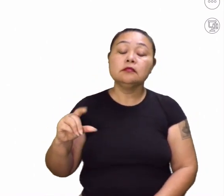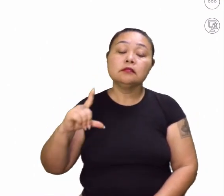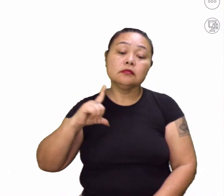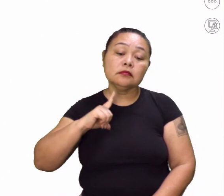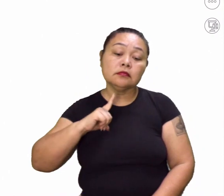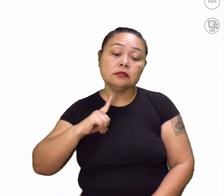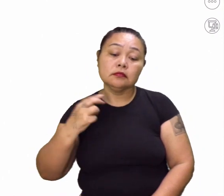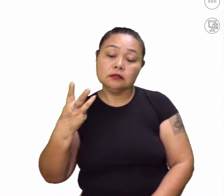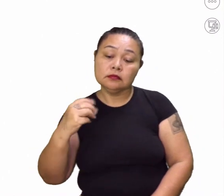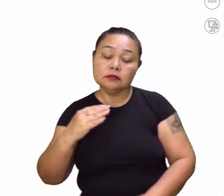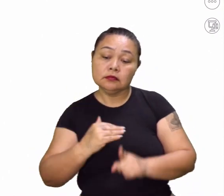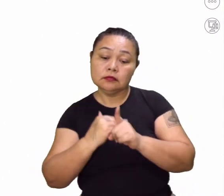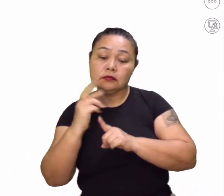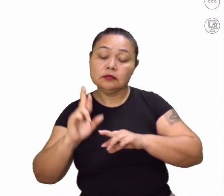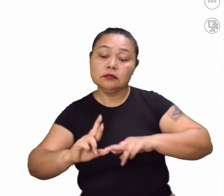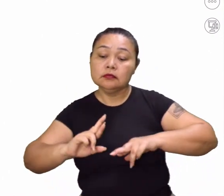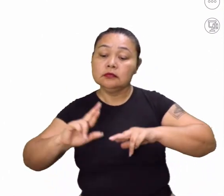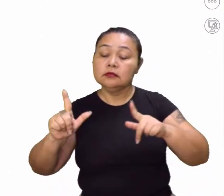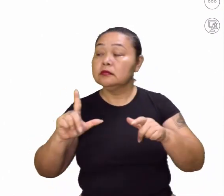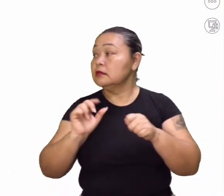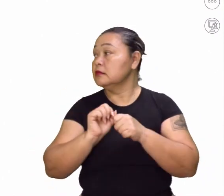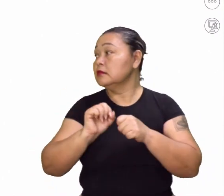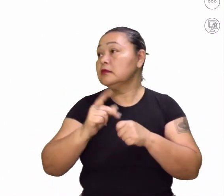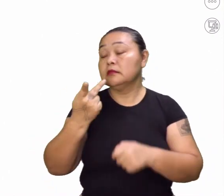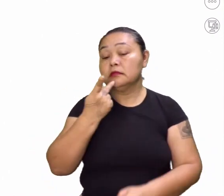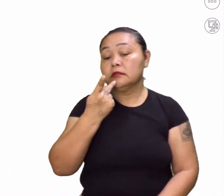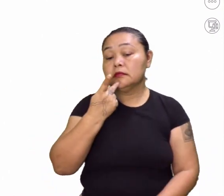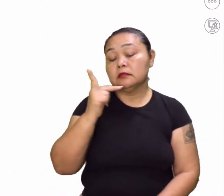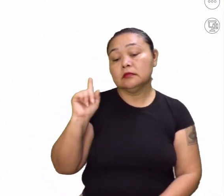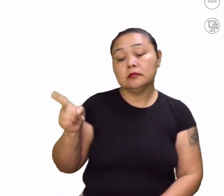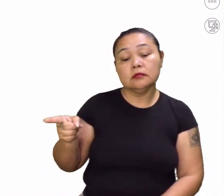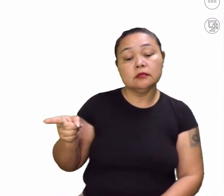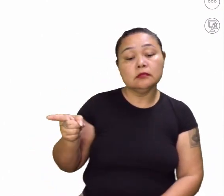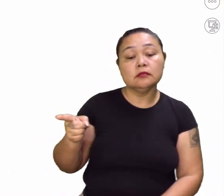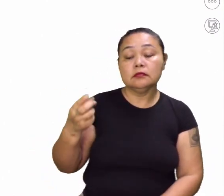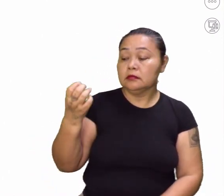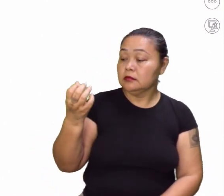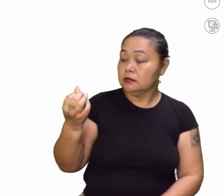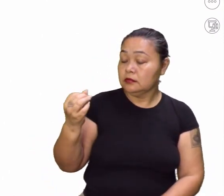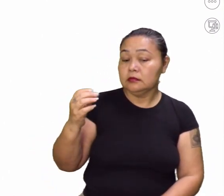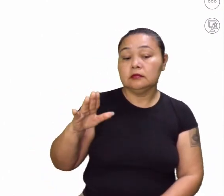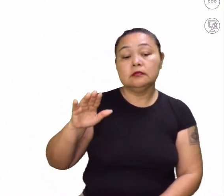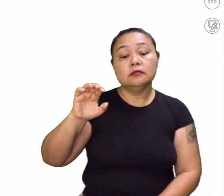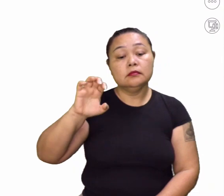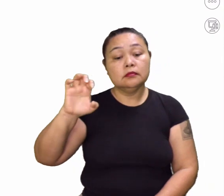tenho 30 graus de diferença, eu posso falar que de 60 graus